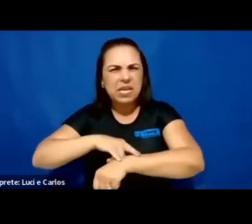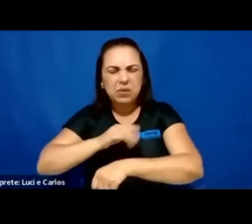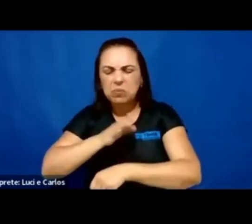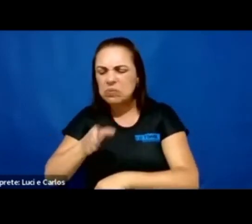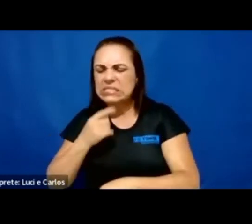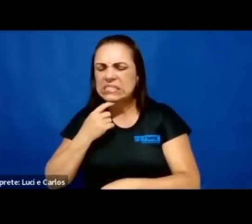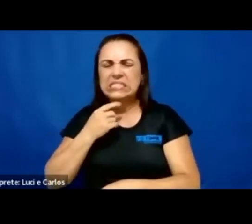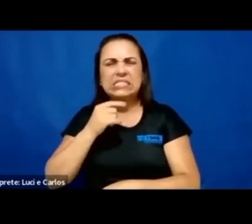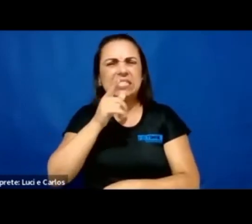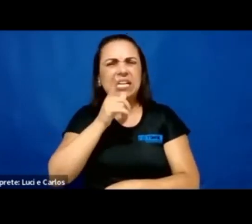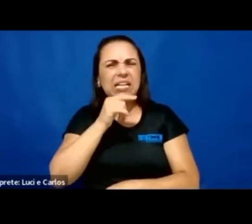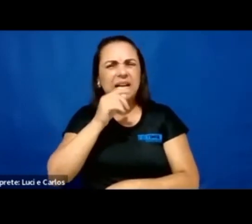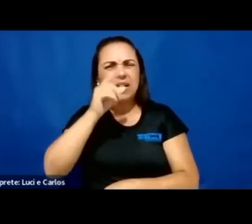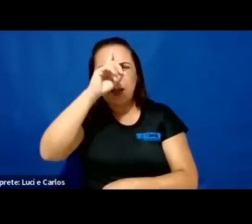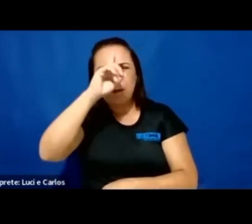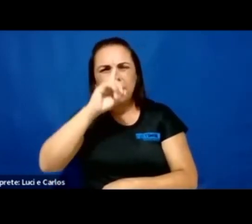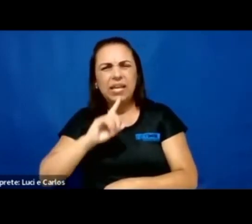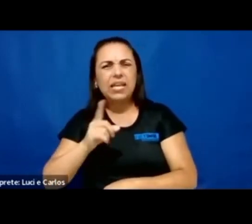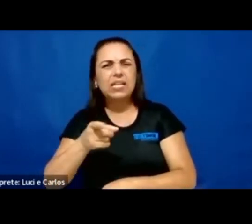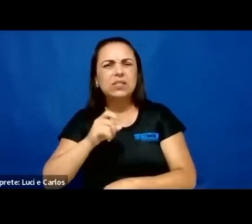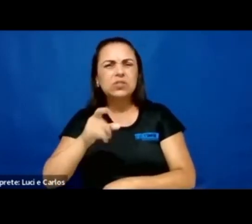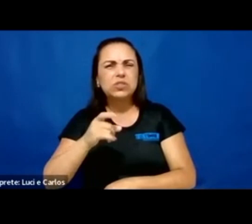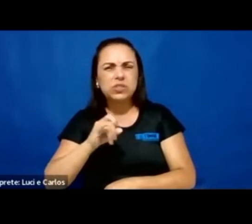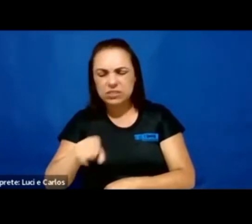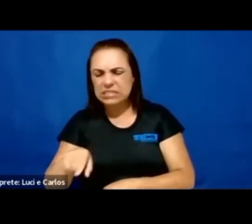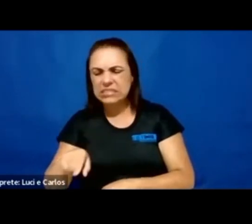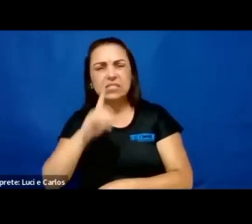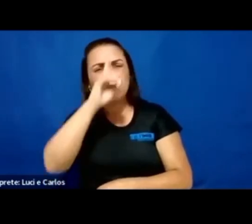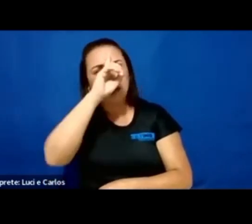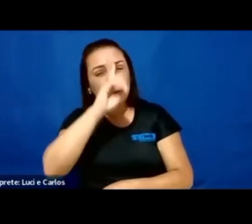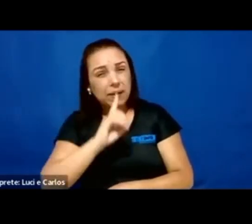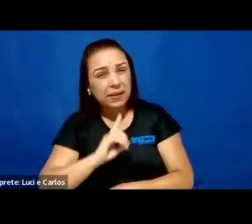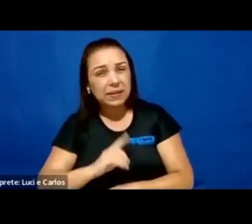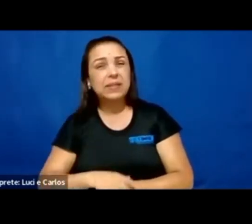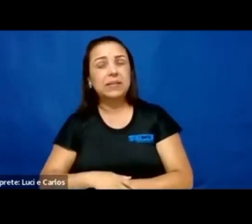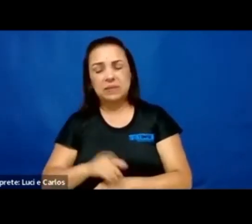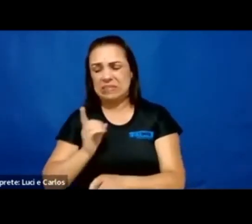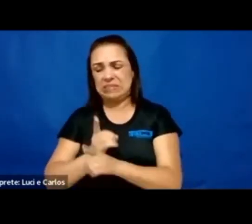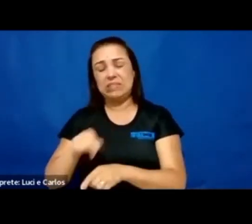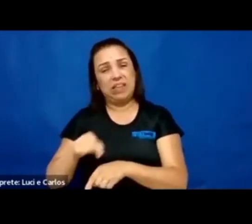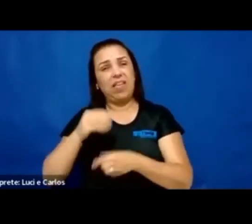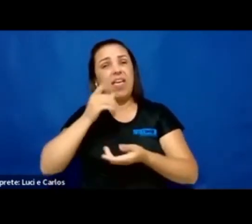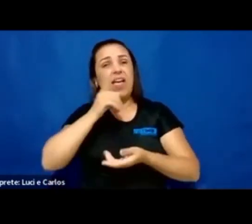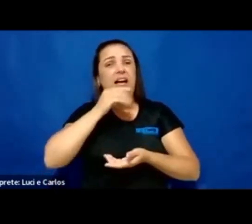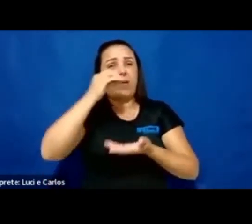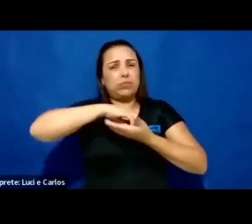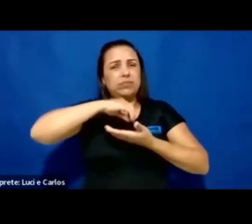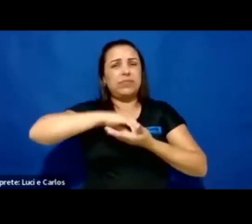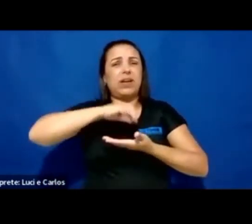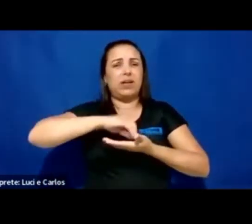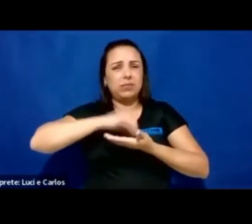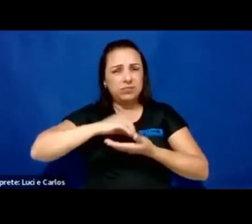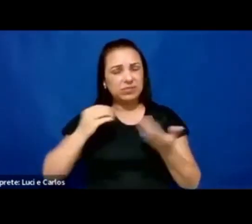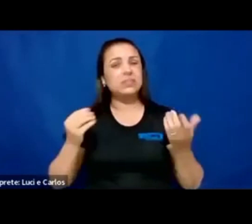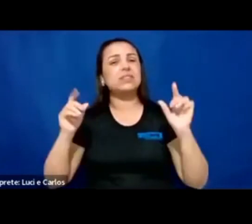água é nas fezes e no intestino grosso. Sua célula precisa o tempo todo de água. E você não bebe água direito, o que